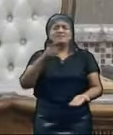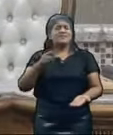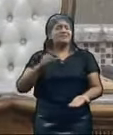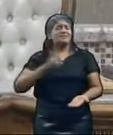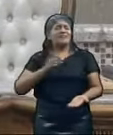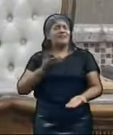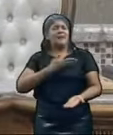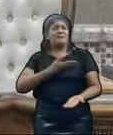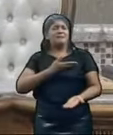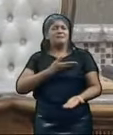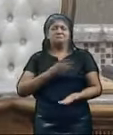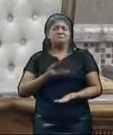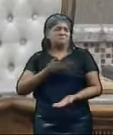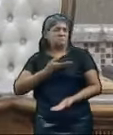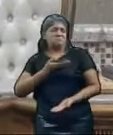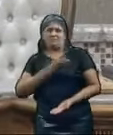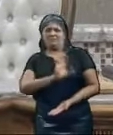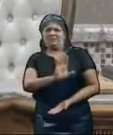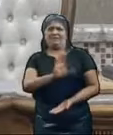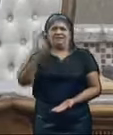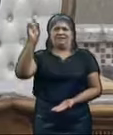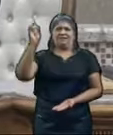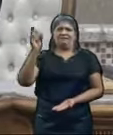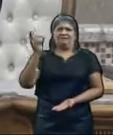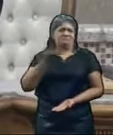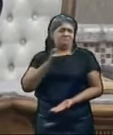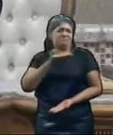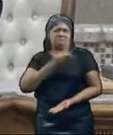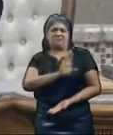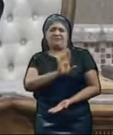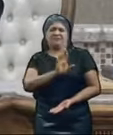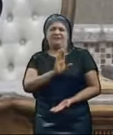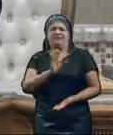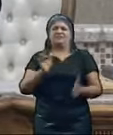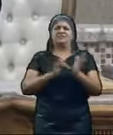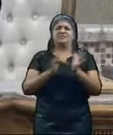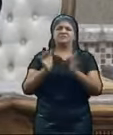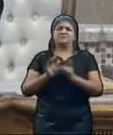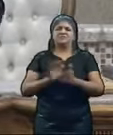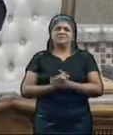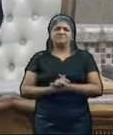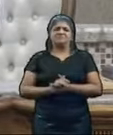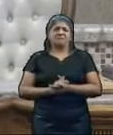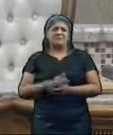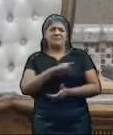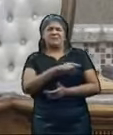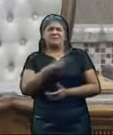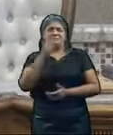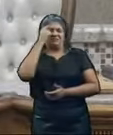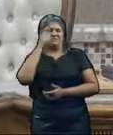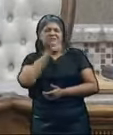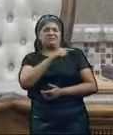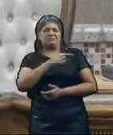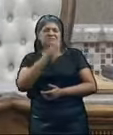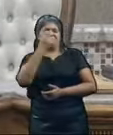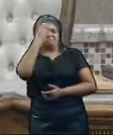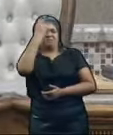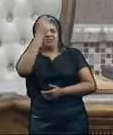do senhor para falar para ele e não dá ouvido porque se julga autossuficiente